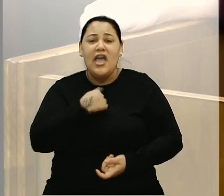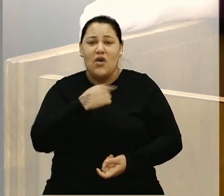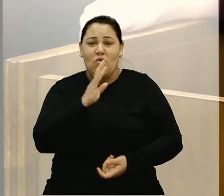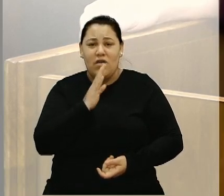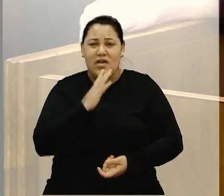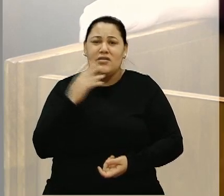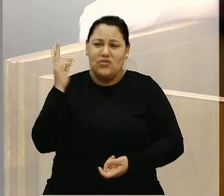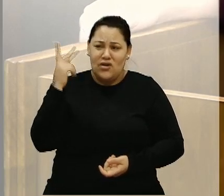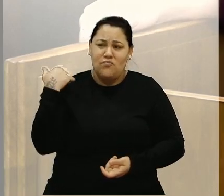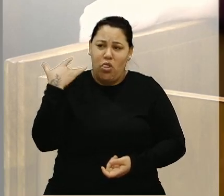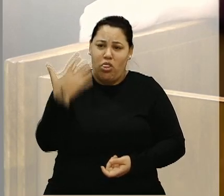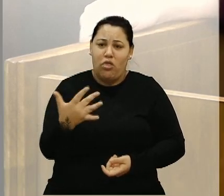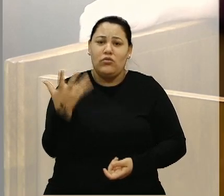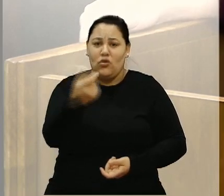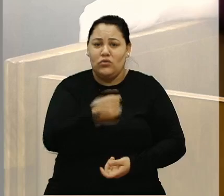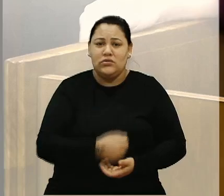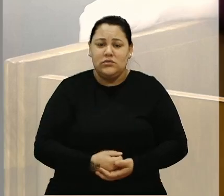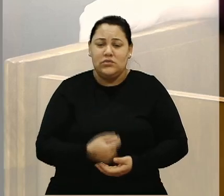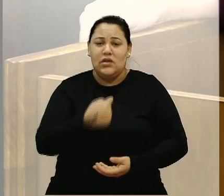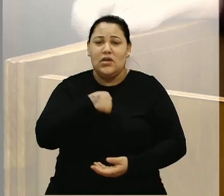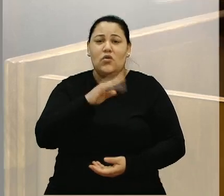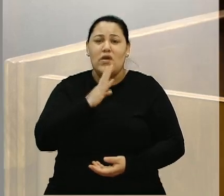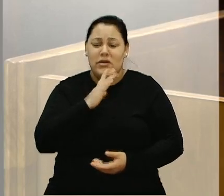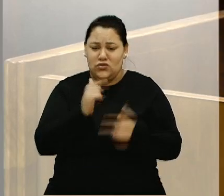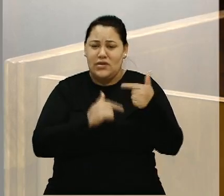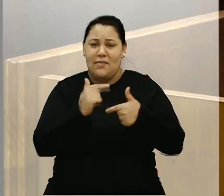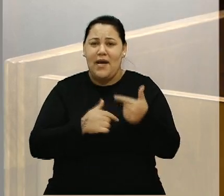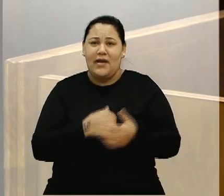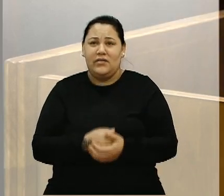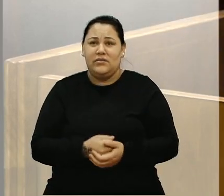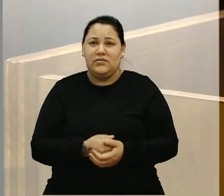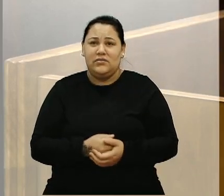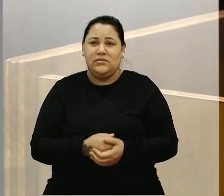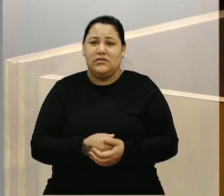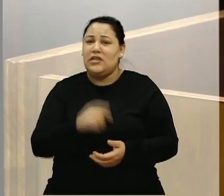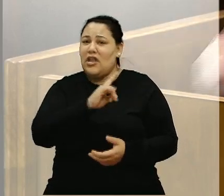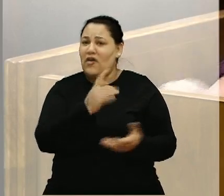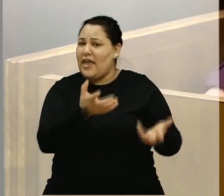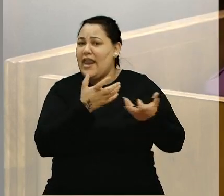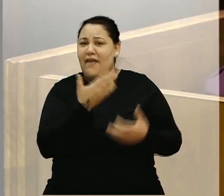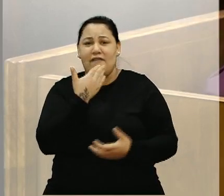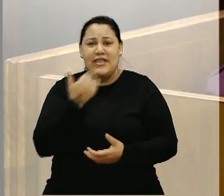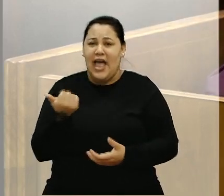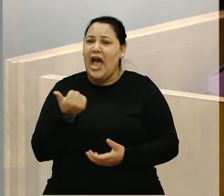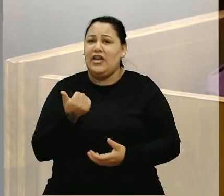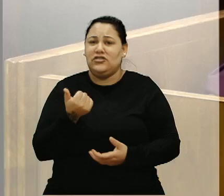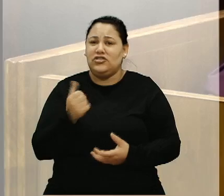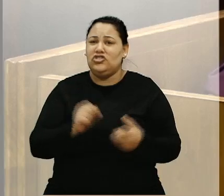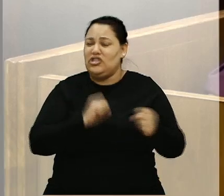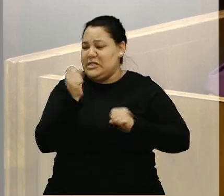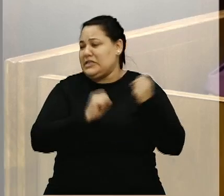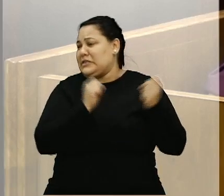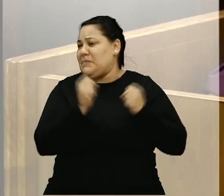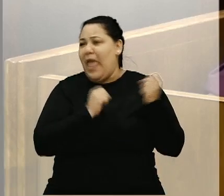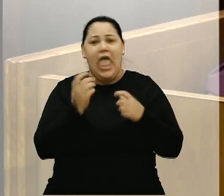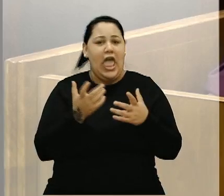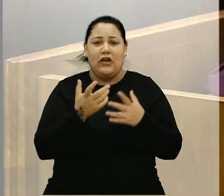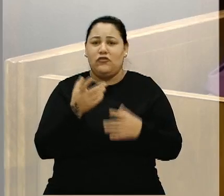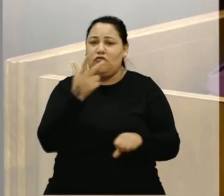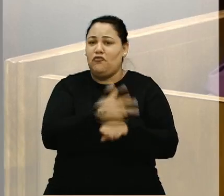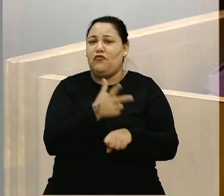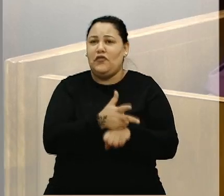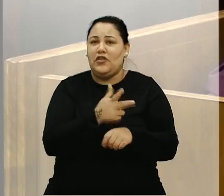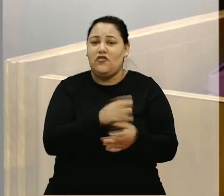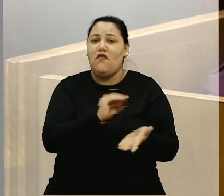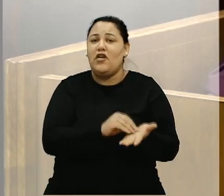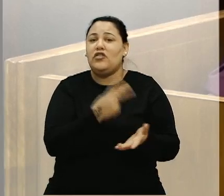história. Eu conheço como funciona. Não venham querer ganhar no grito agora com videozinho e máquina dentro, faltando